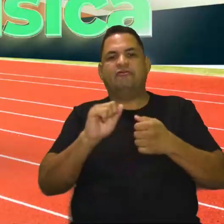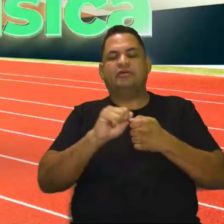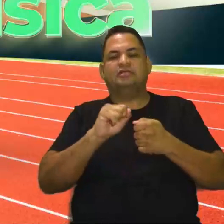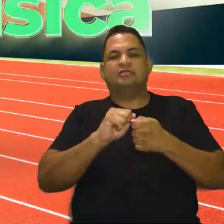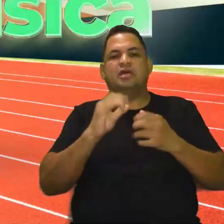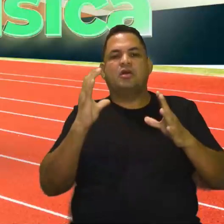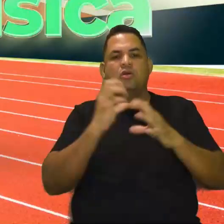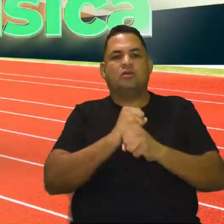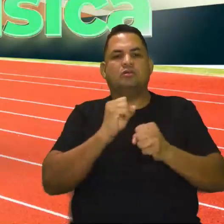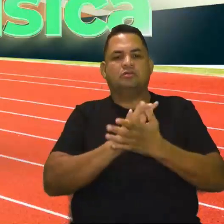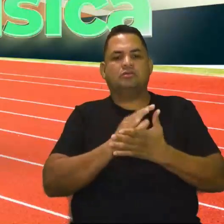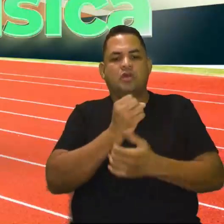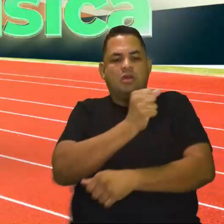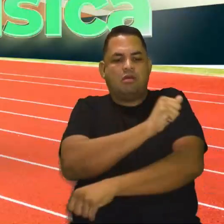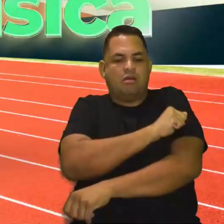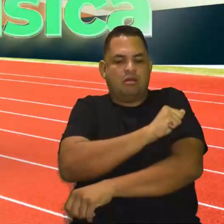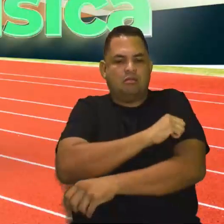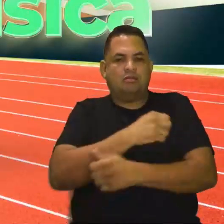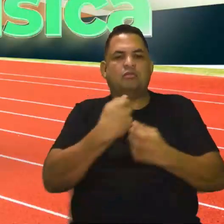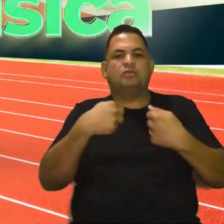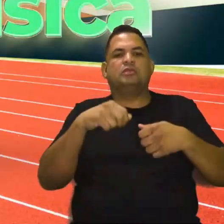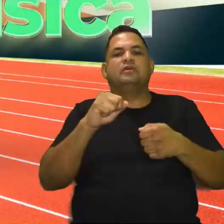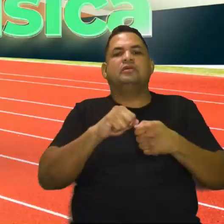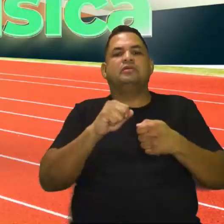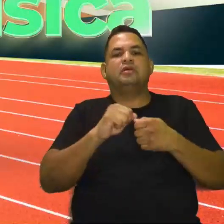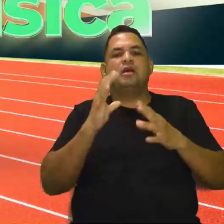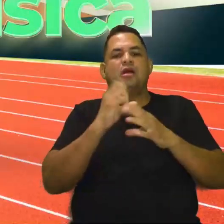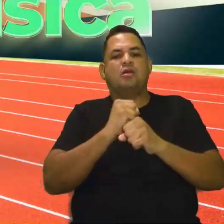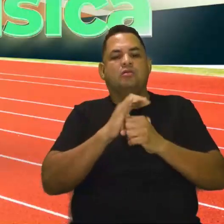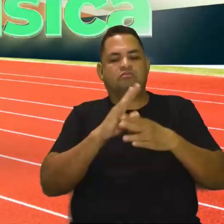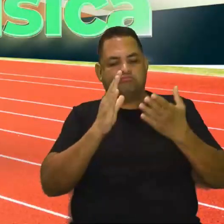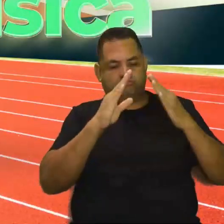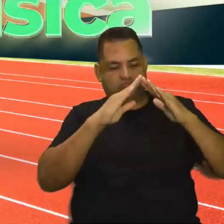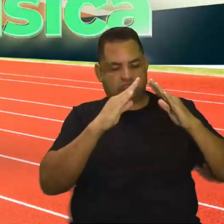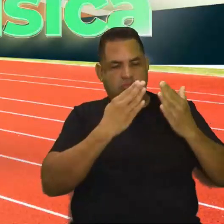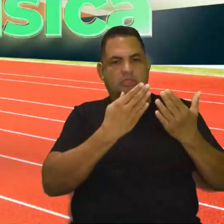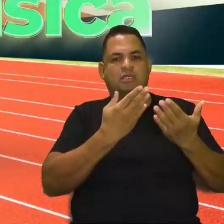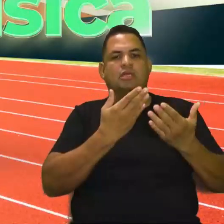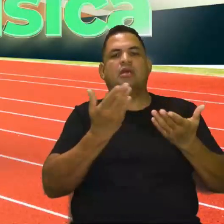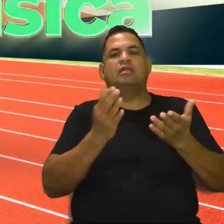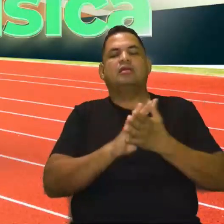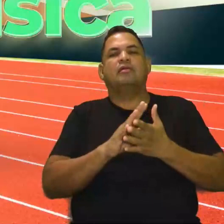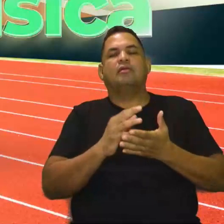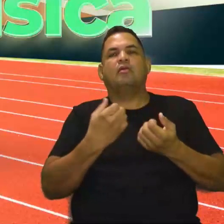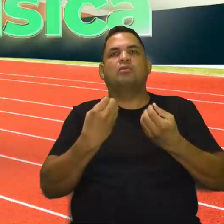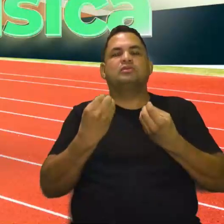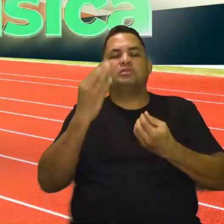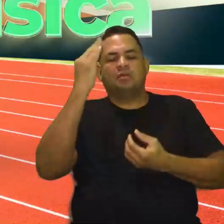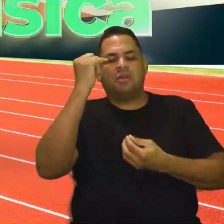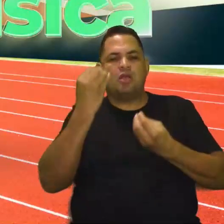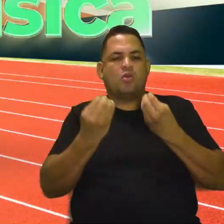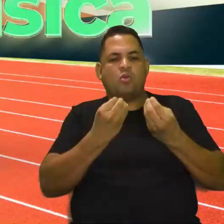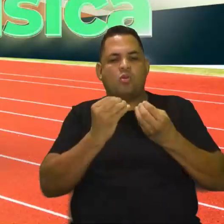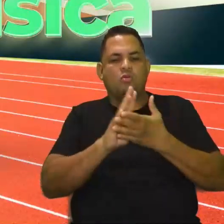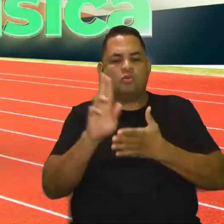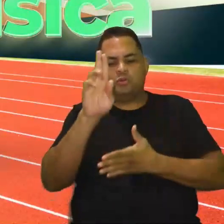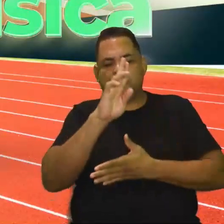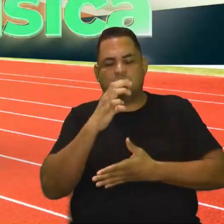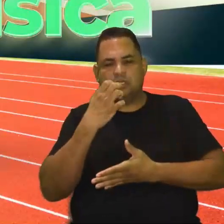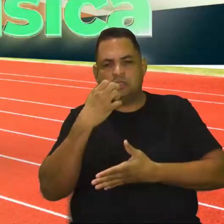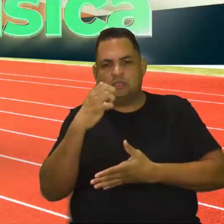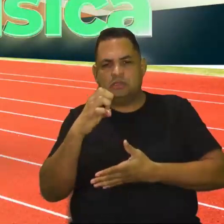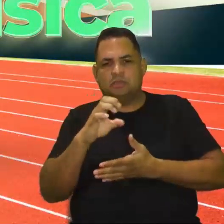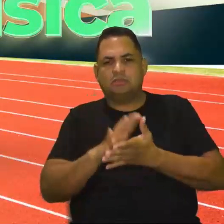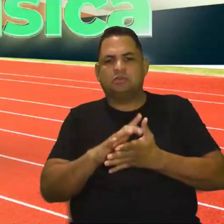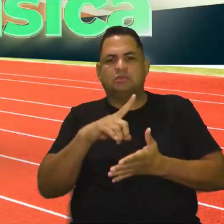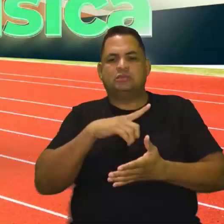De o estudante poder fazer esse cálculo em casa, para saber como que ele gasta essa energia, para que não tenha aquele excesso, né,